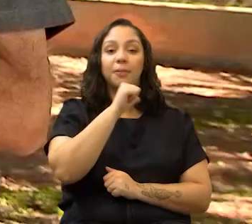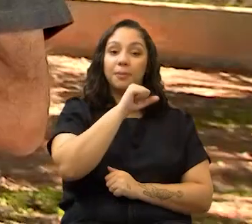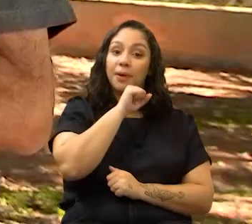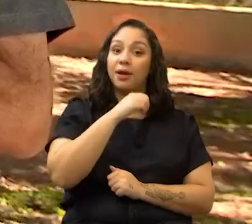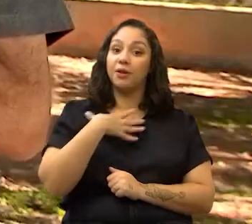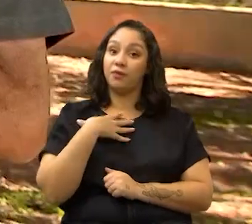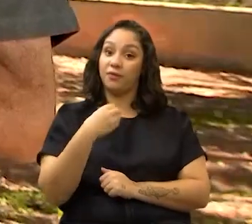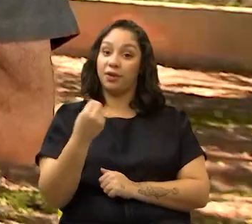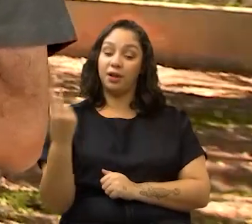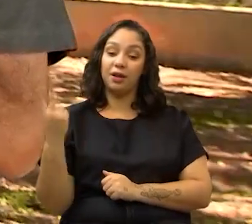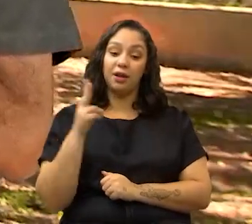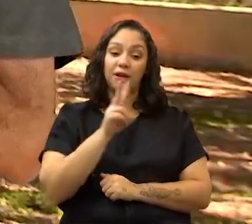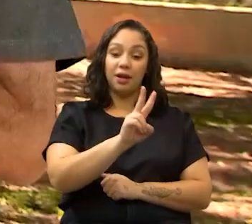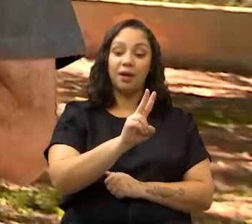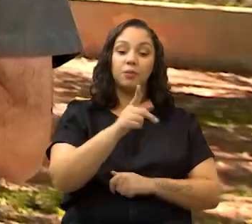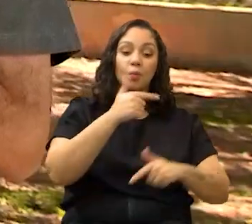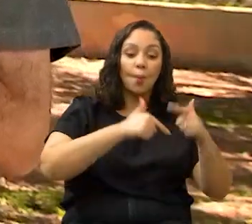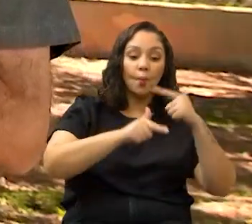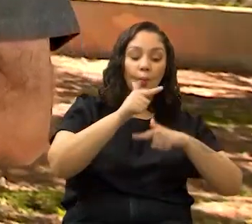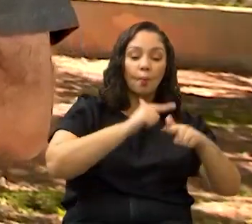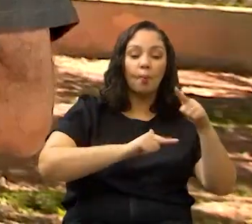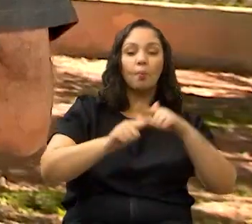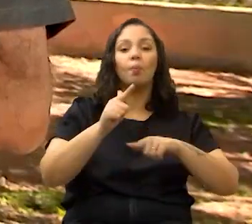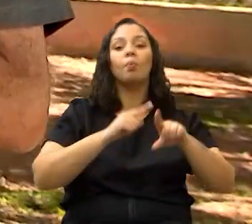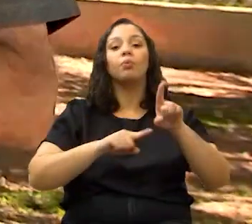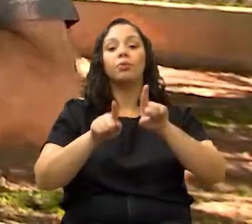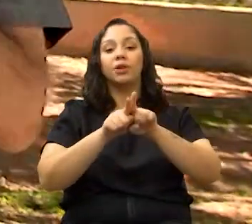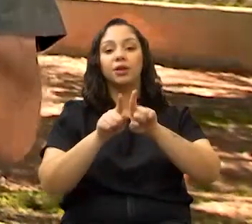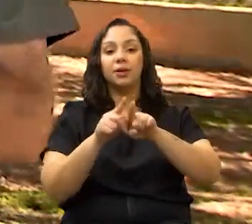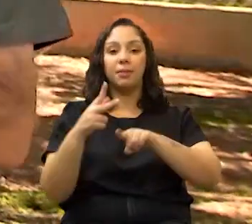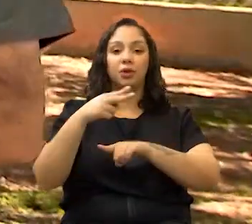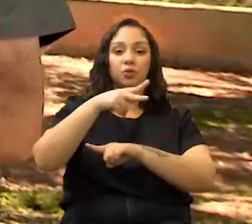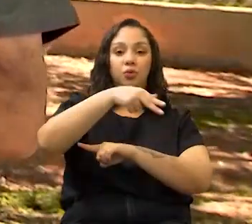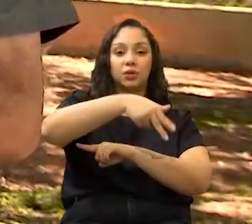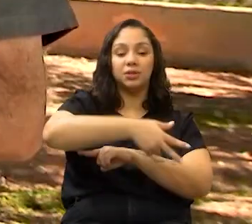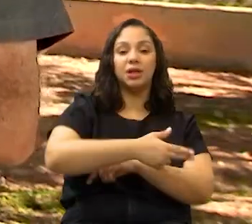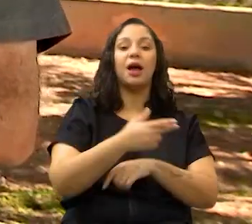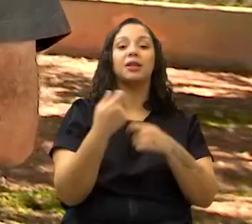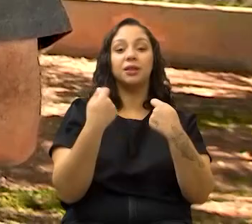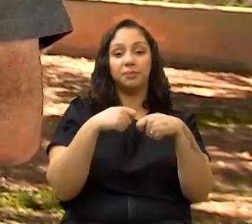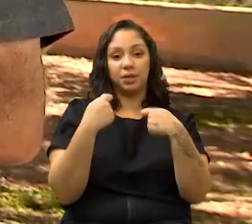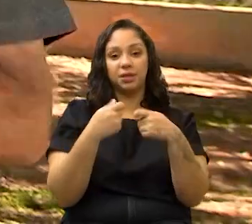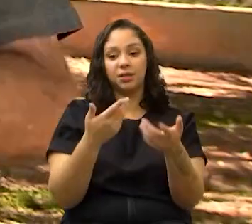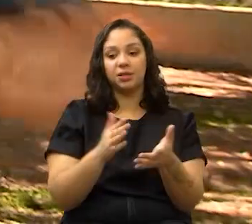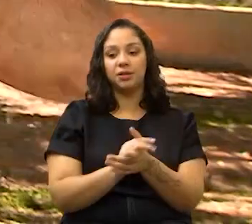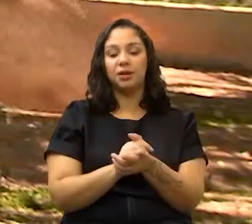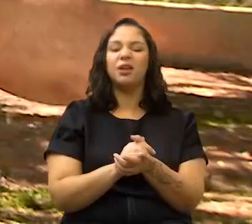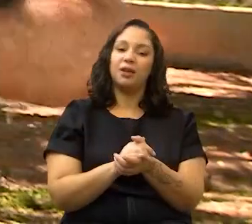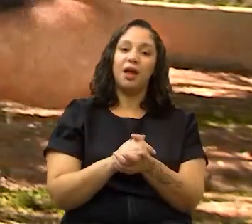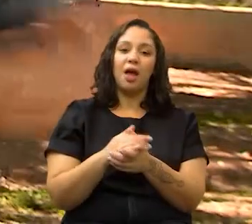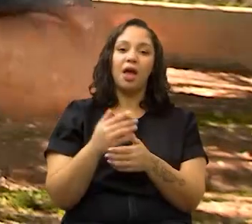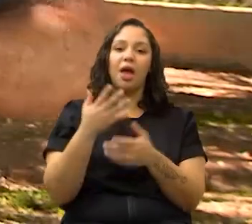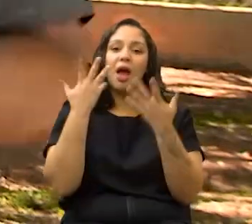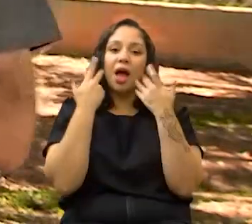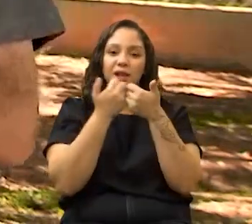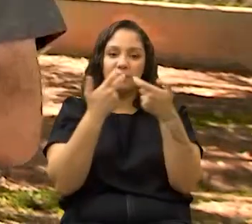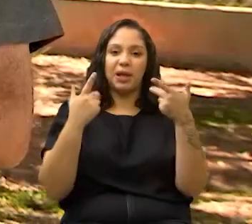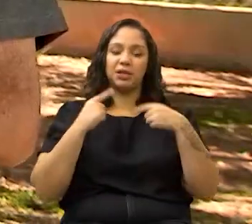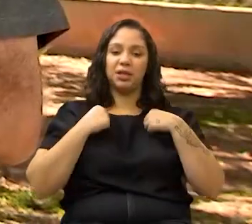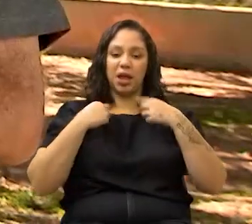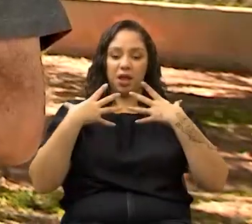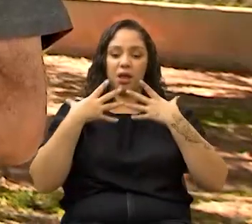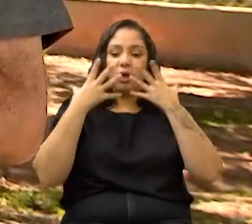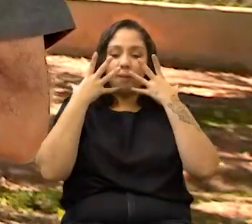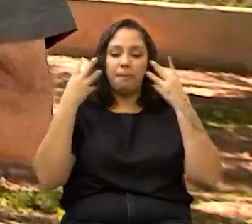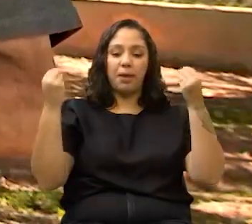uma vez por semana dar banho e tosar aqueles animais que necessitam esse tipo de cuidado. Tá? Animais que têm pelagem